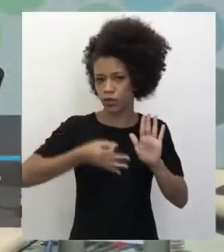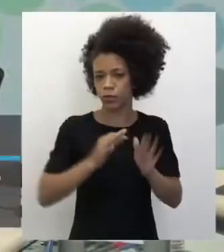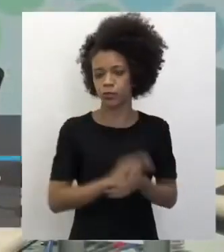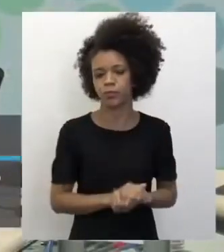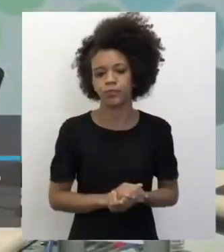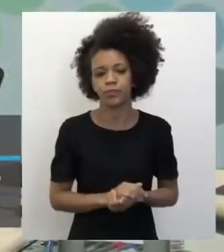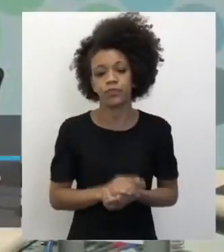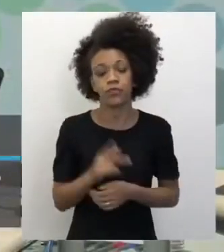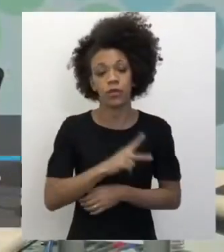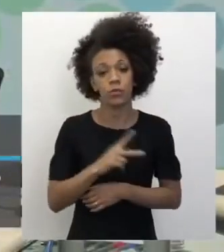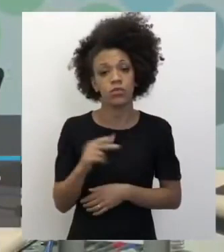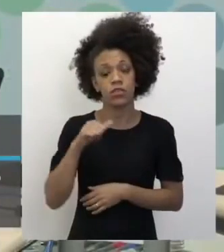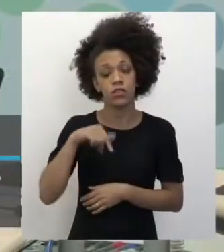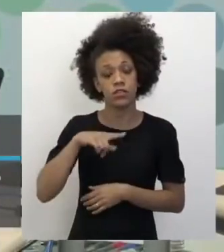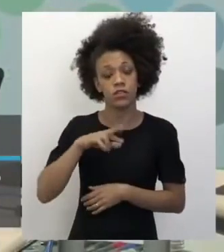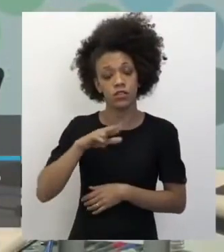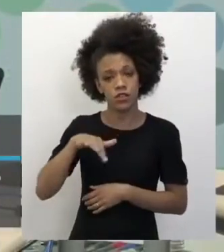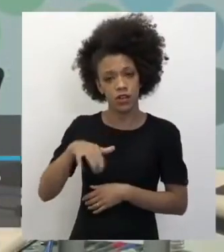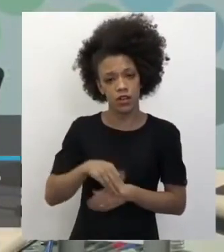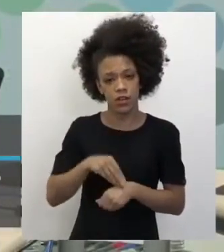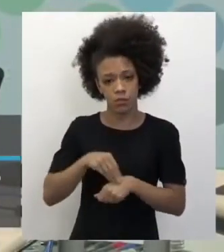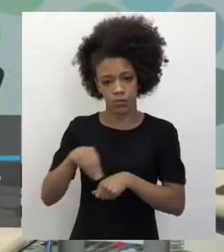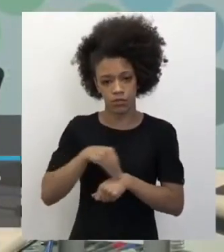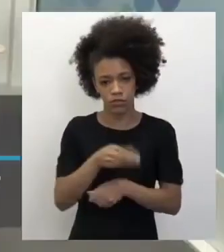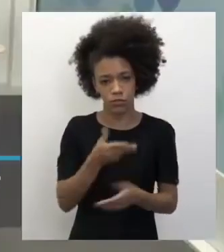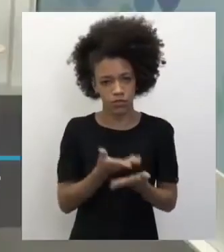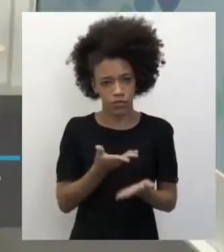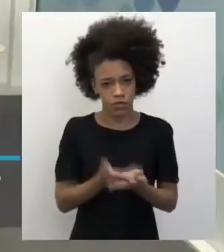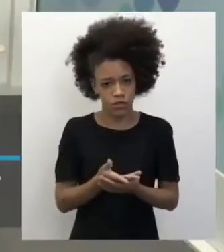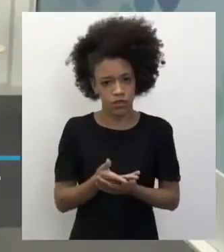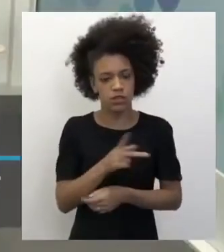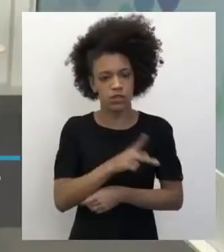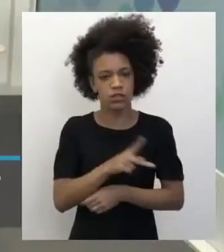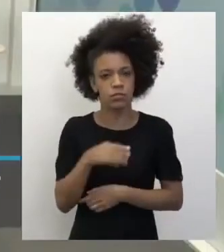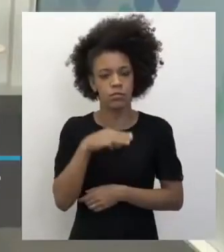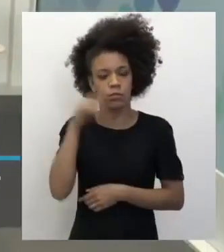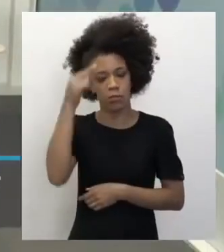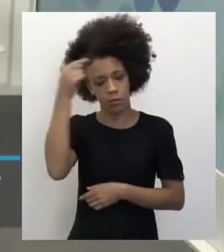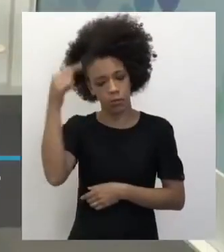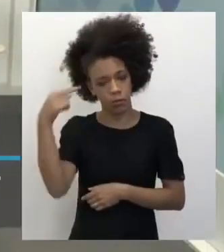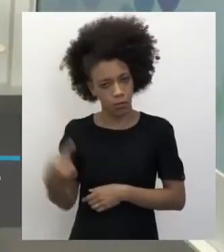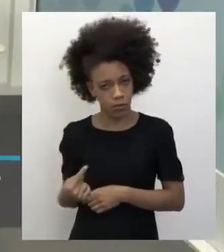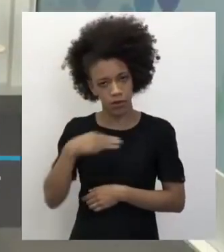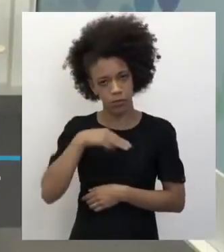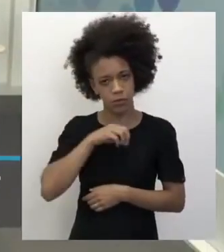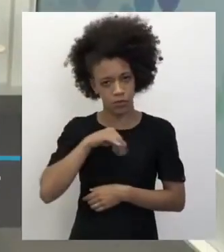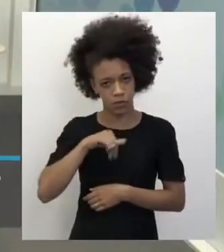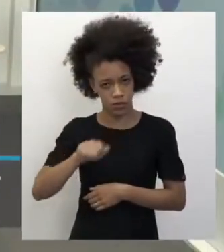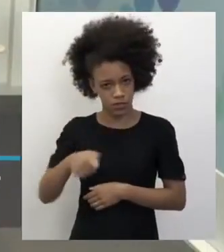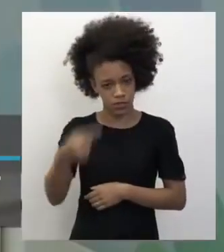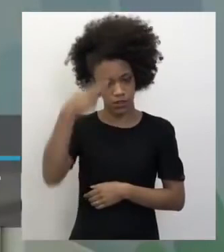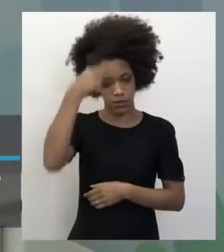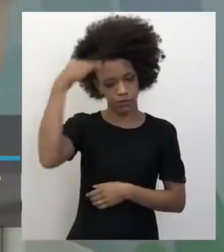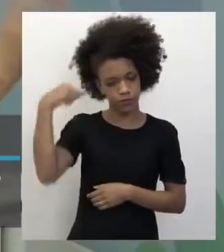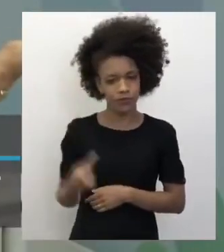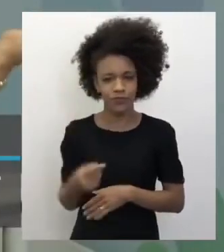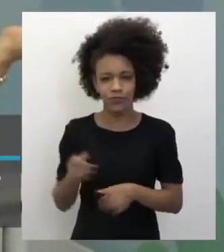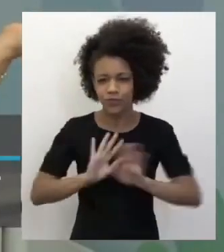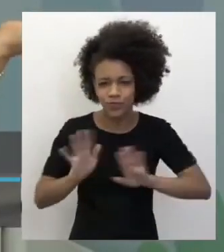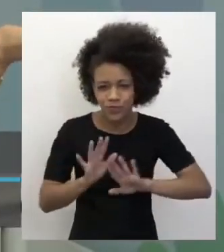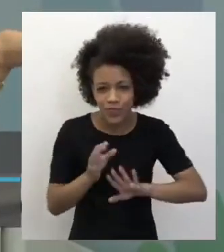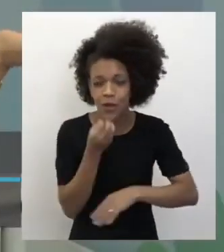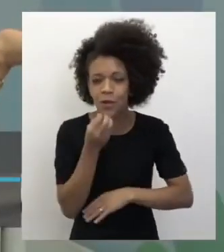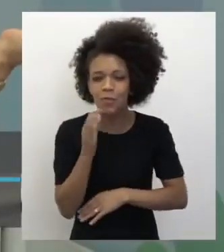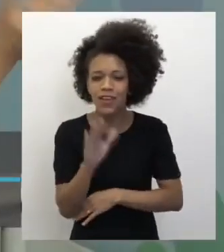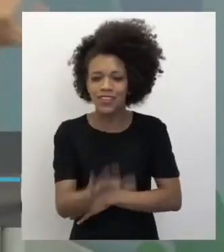a professora Andréia e eu vou mediar a aula da professora Mônica. Boa tarde, Mônica, tudo bem? Boa tarde! Olá, nono ano! Quanto